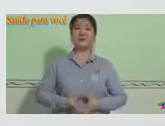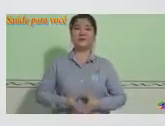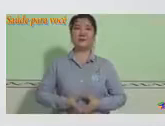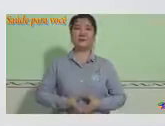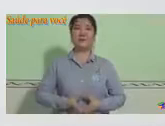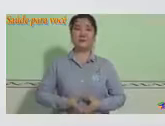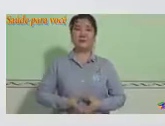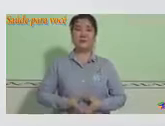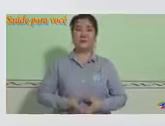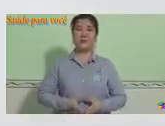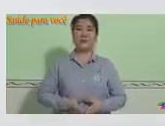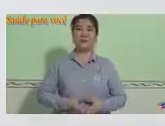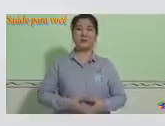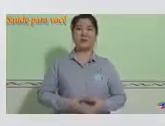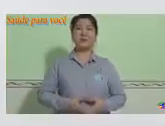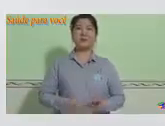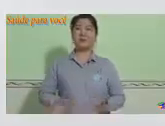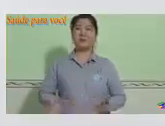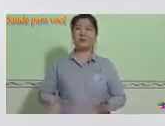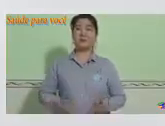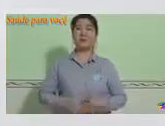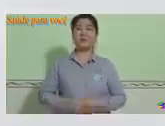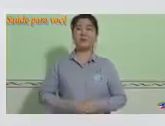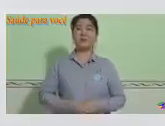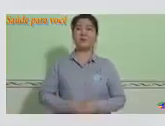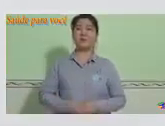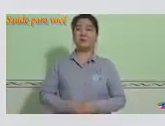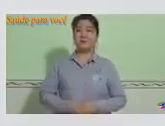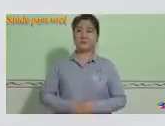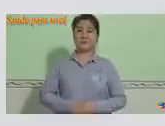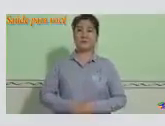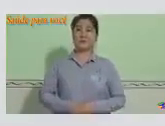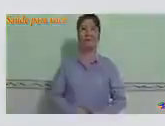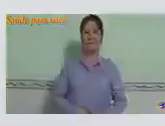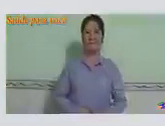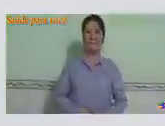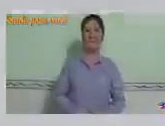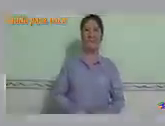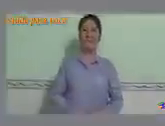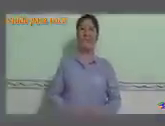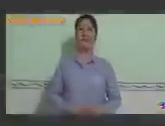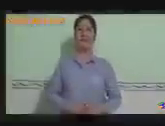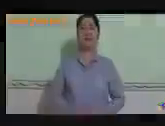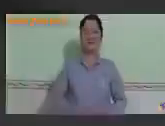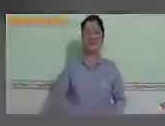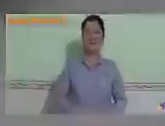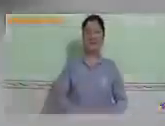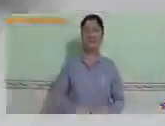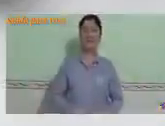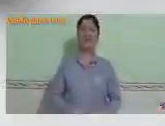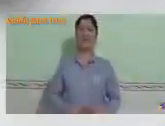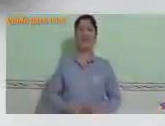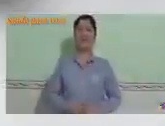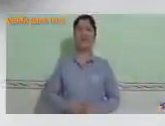DSCANSANDOCERCADE 1 minuto entre cada zero e ponto. Neste exercício é muito importante tentar manter o tronco inclinado para a frente à medida